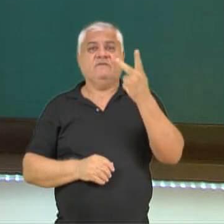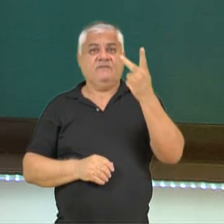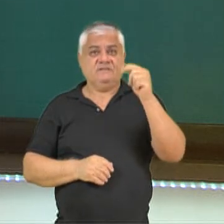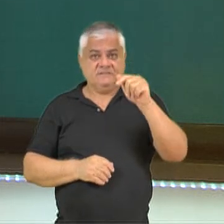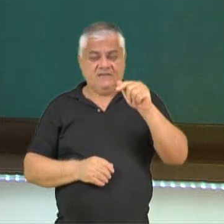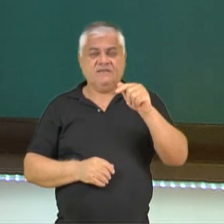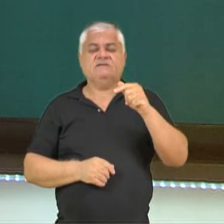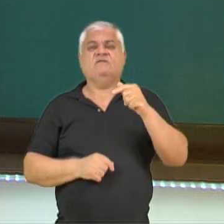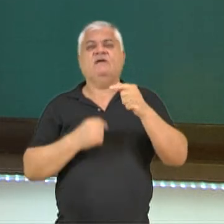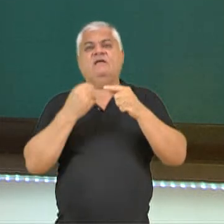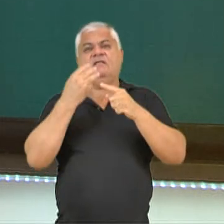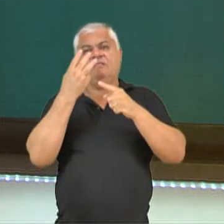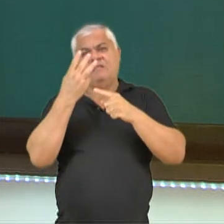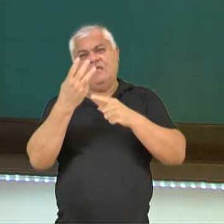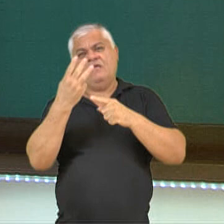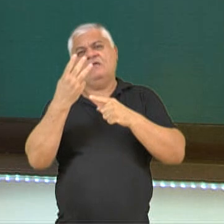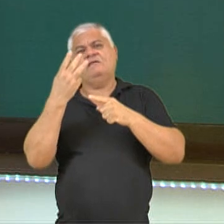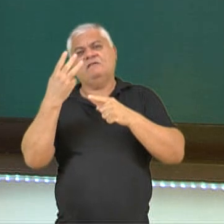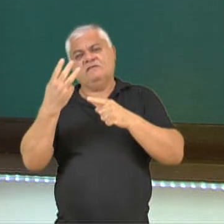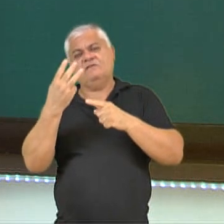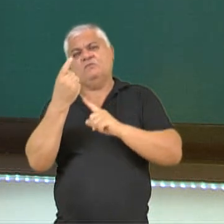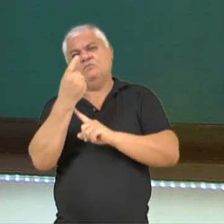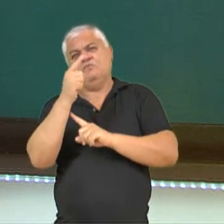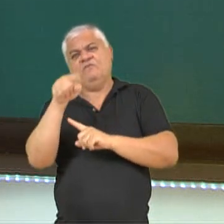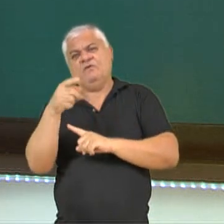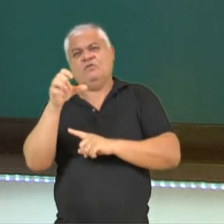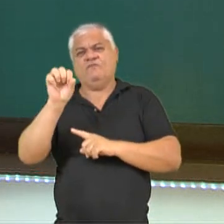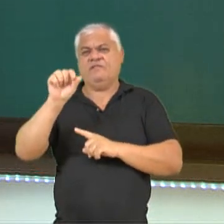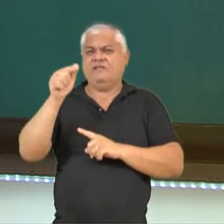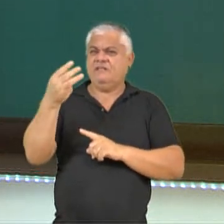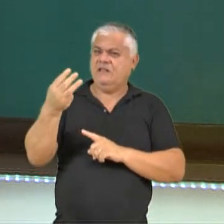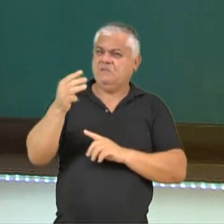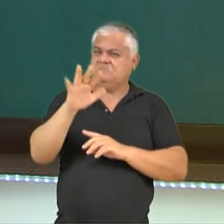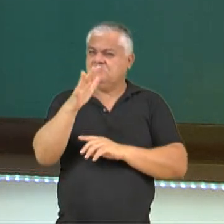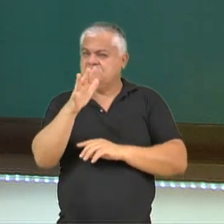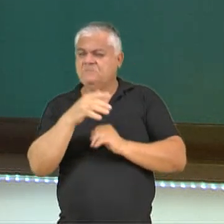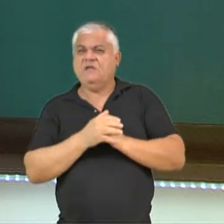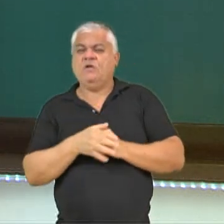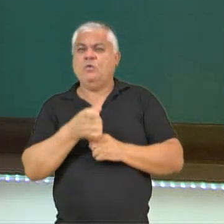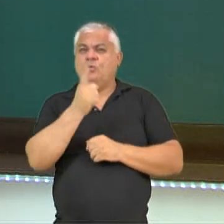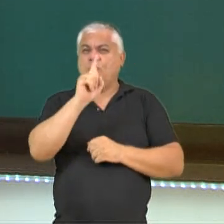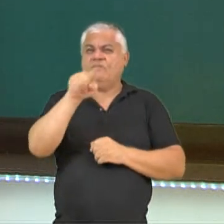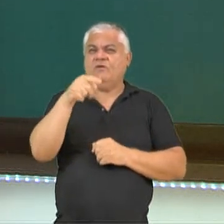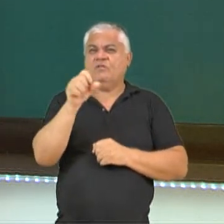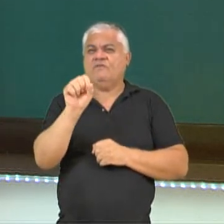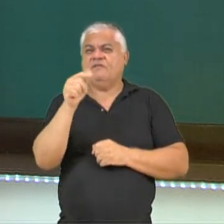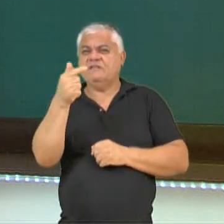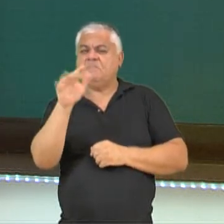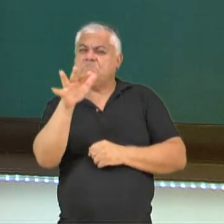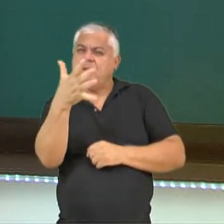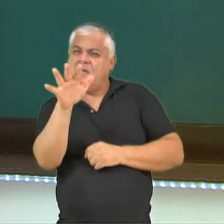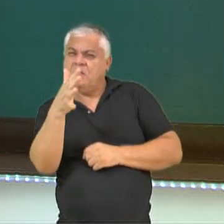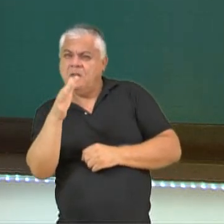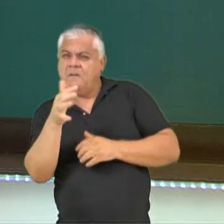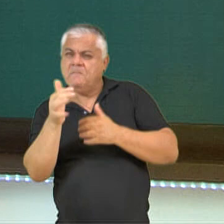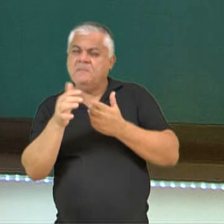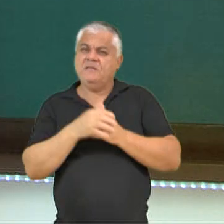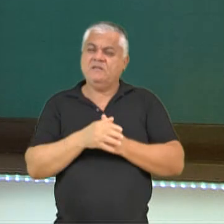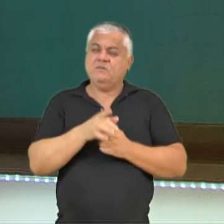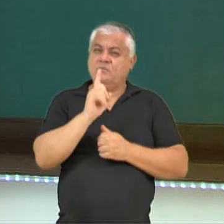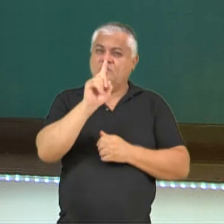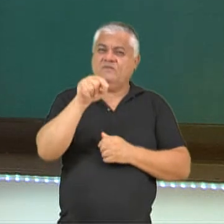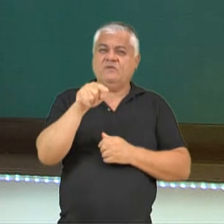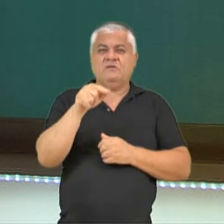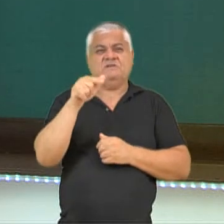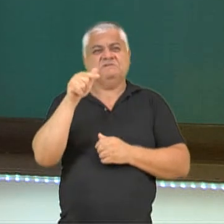na calculadora, então dá aproximadamente 1,93. Então, este valor é aproximadamente